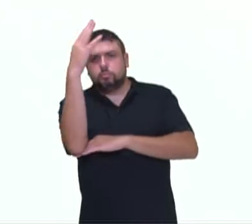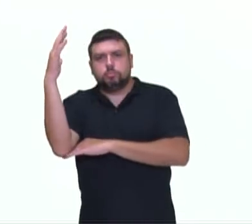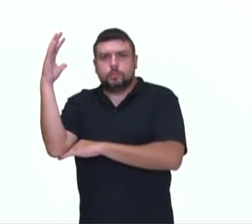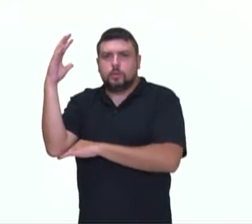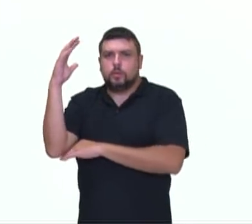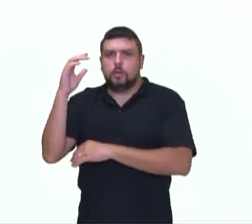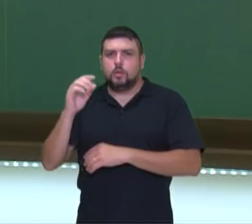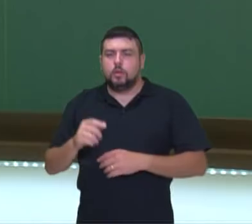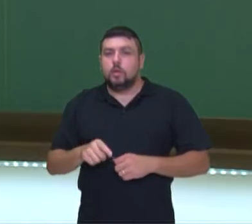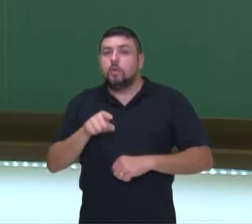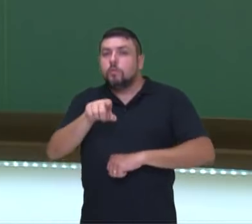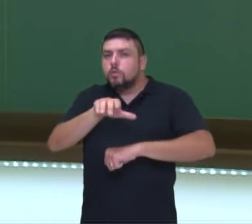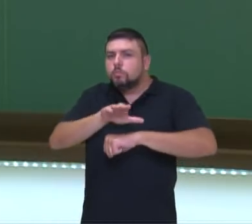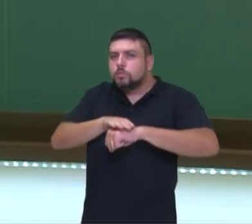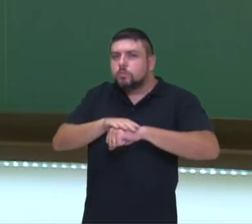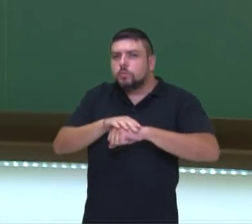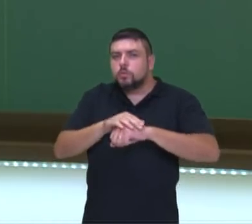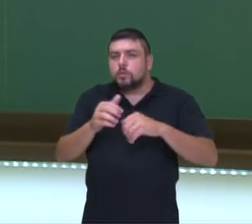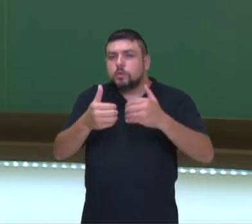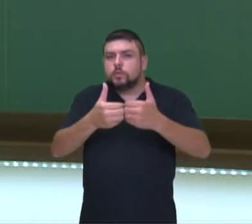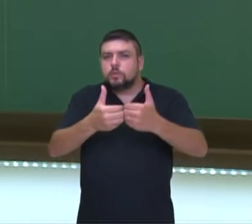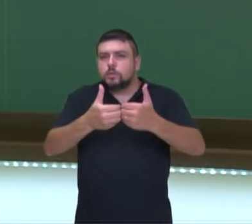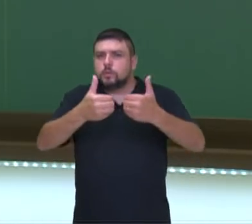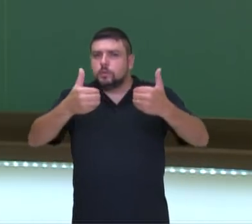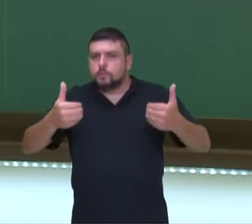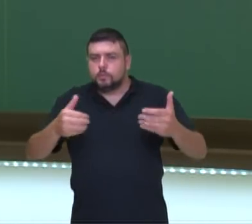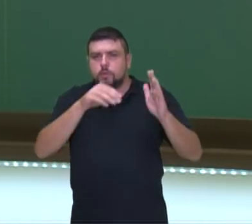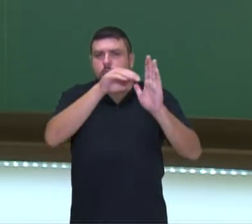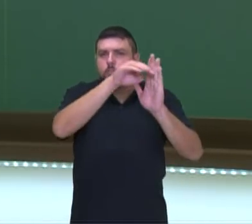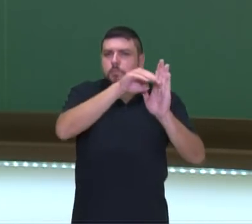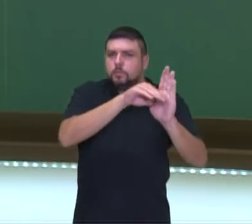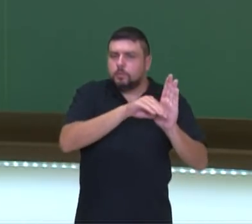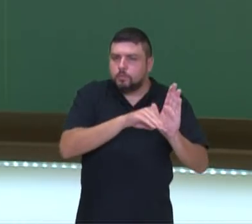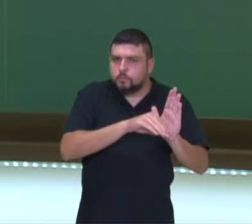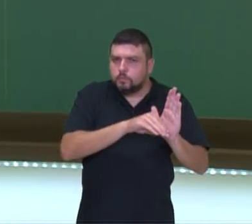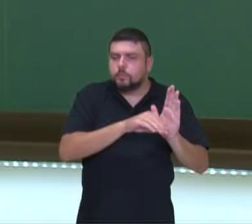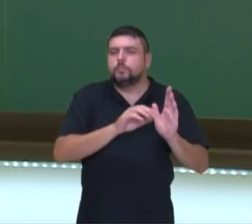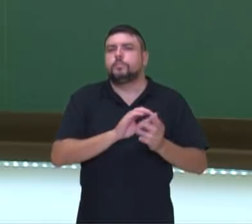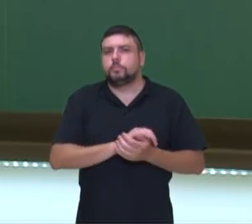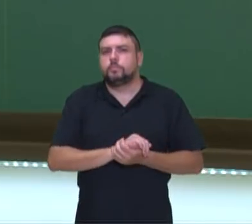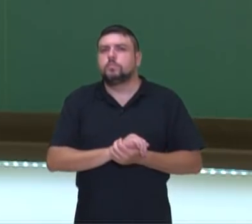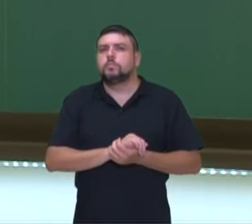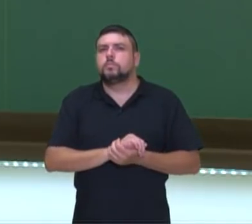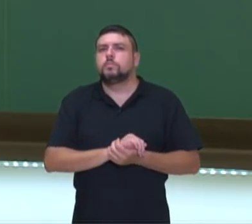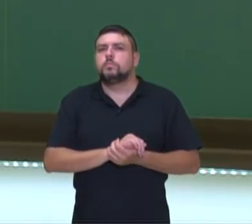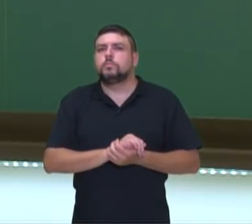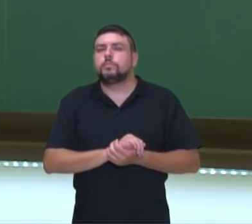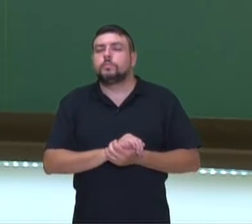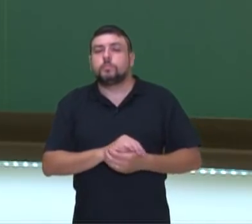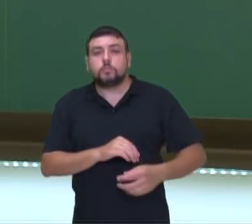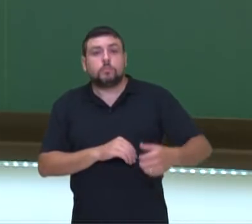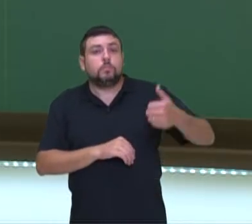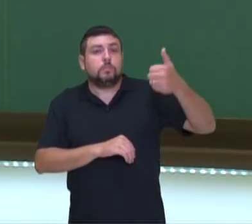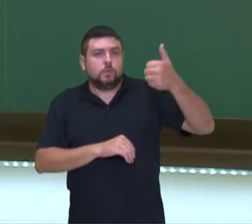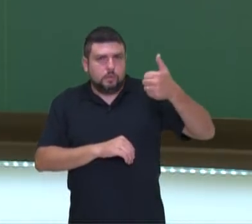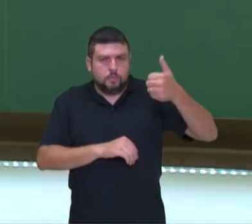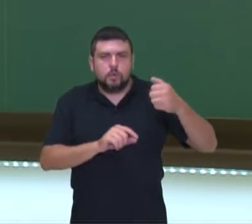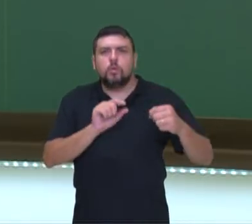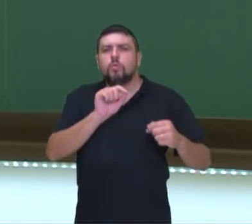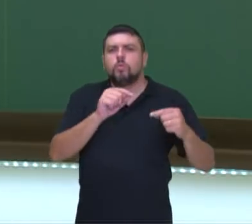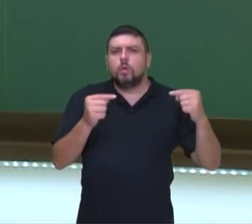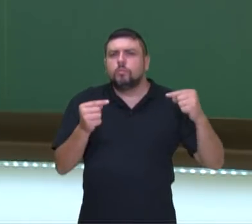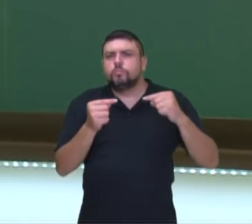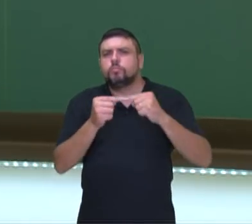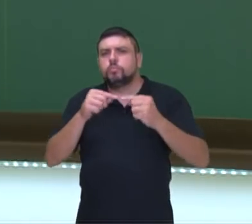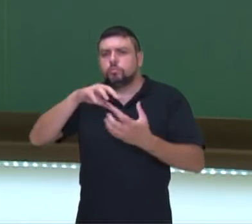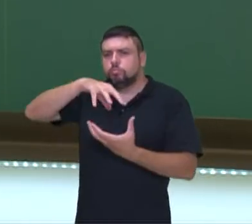que separá-los em 2 colunas, em 2 listas distintas. Um com associação, com relações ao interior da